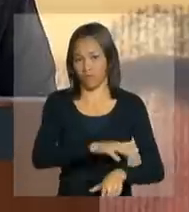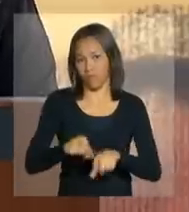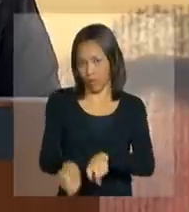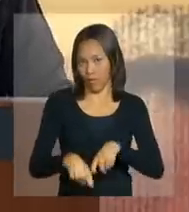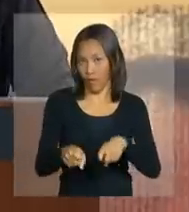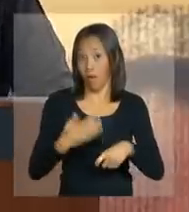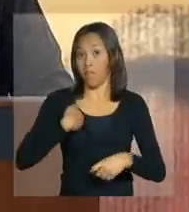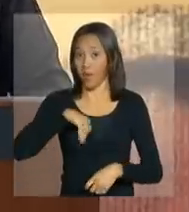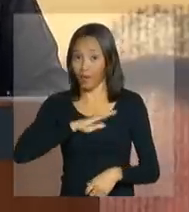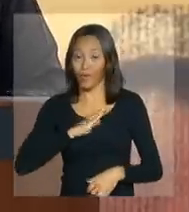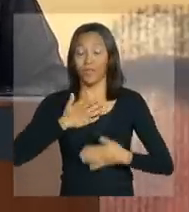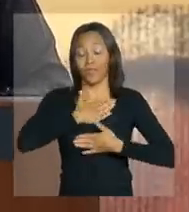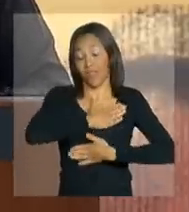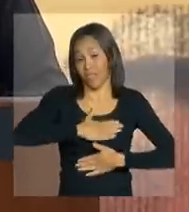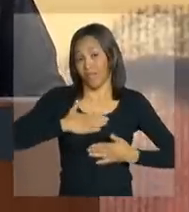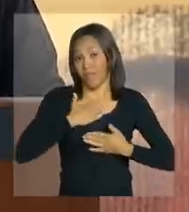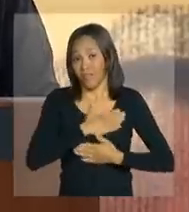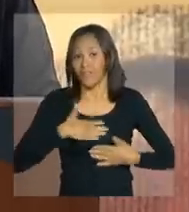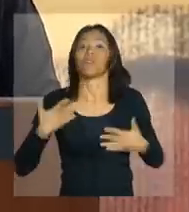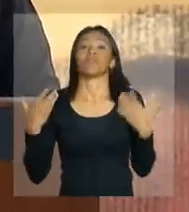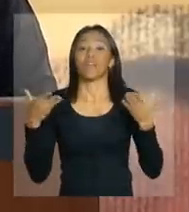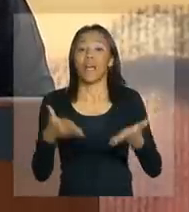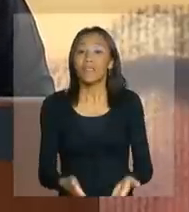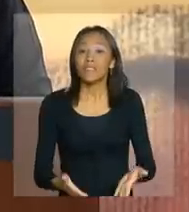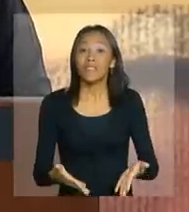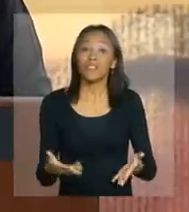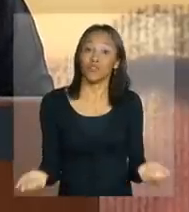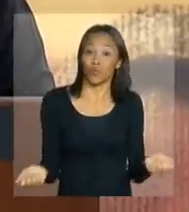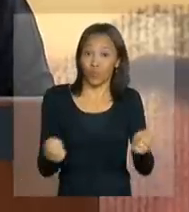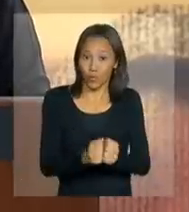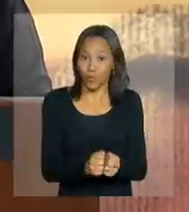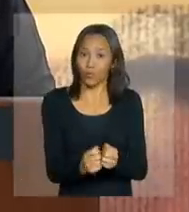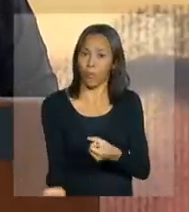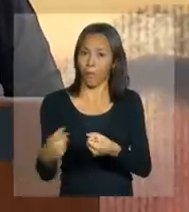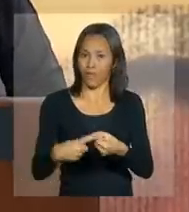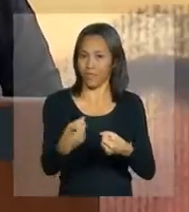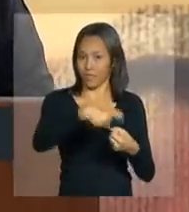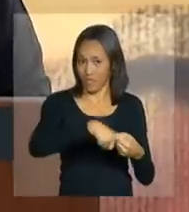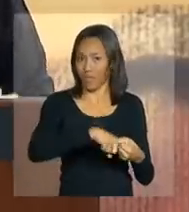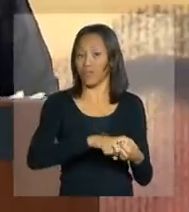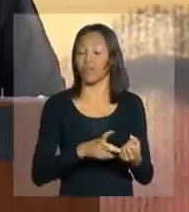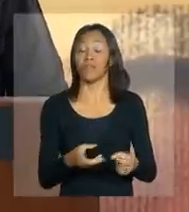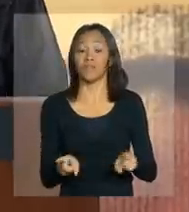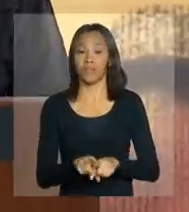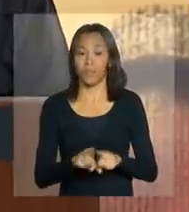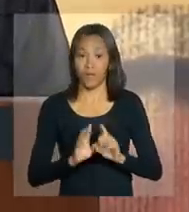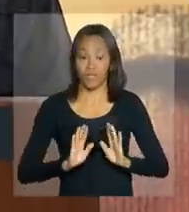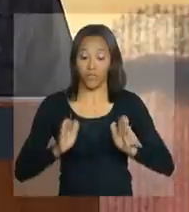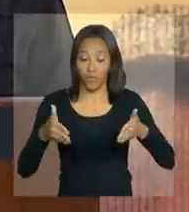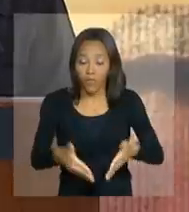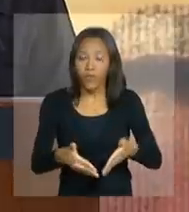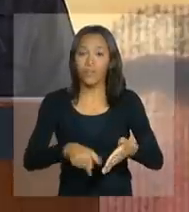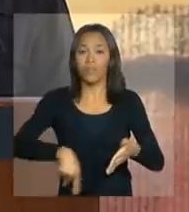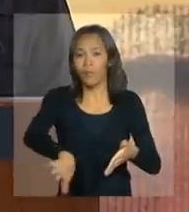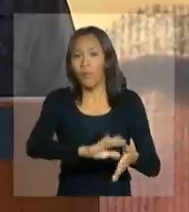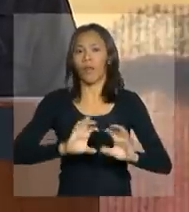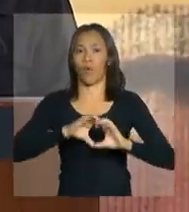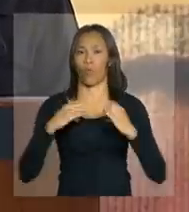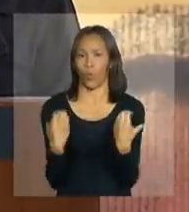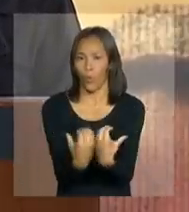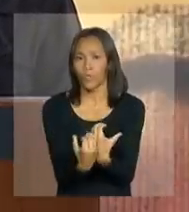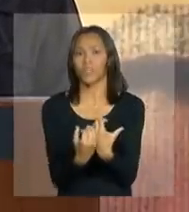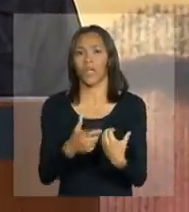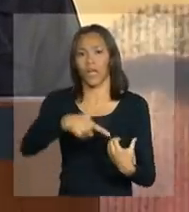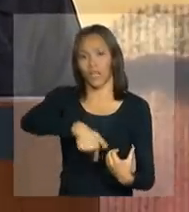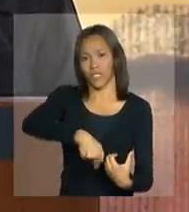uma satisfação muito grande de poder est aqui construindo essa parceria as ações voltadas para Comunidades Quilombolas em especial